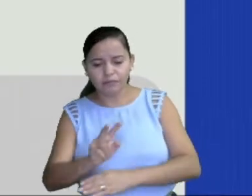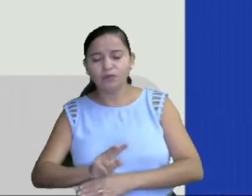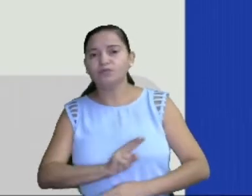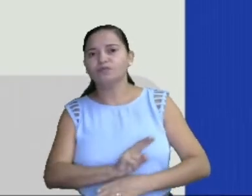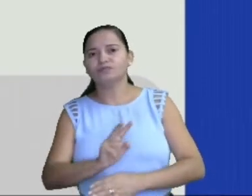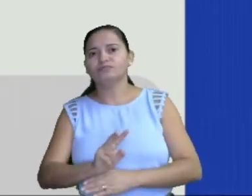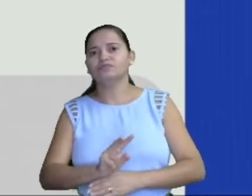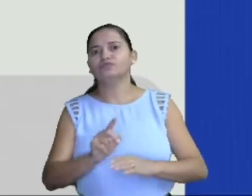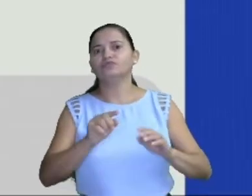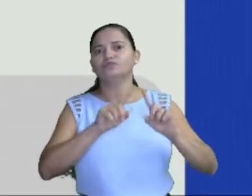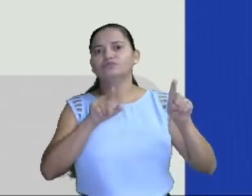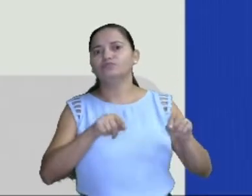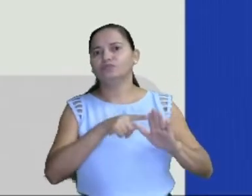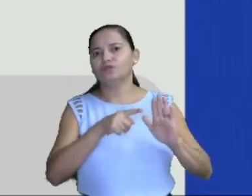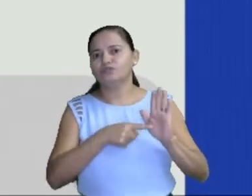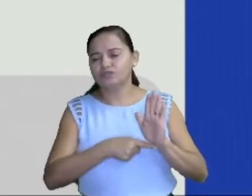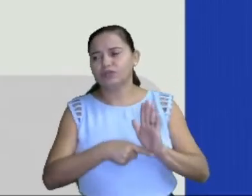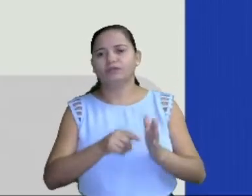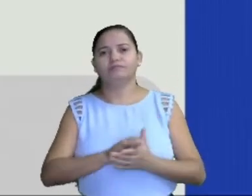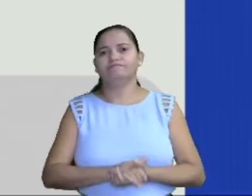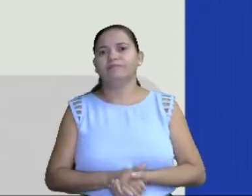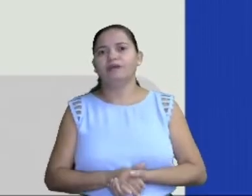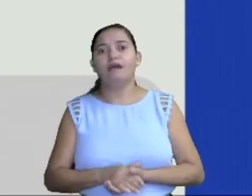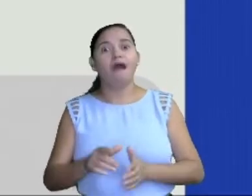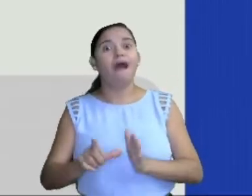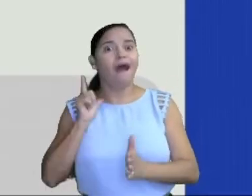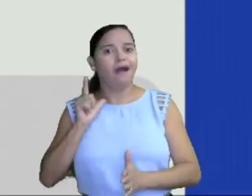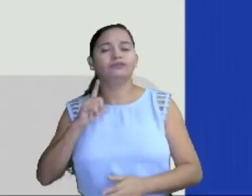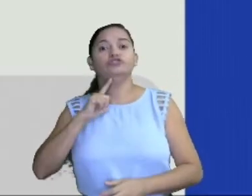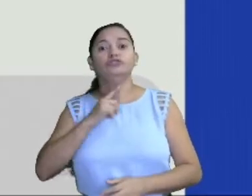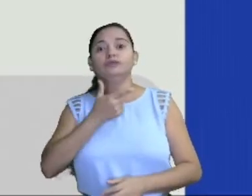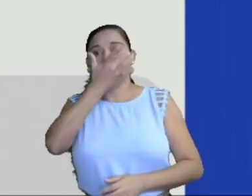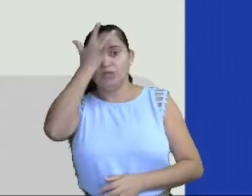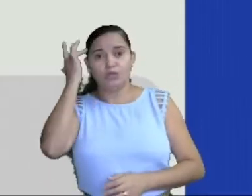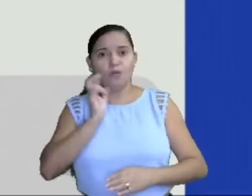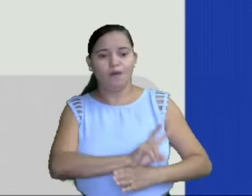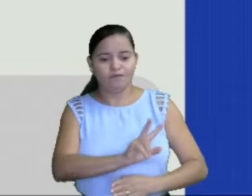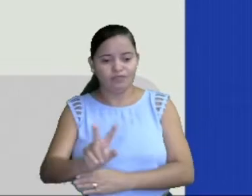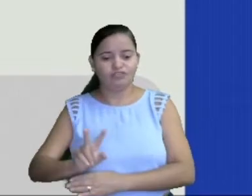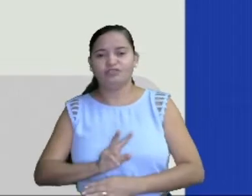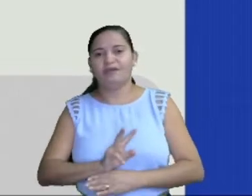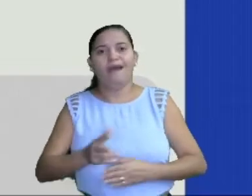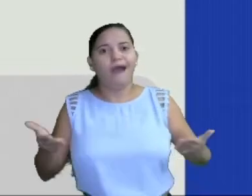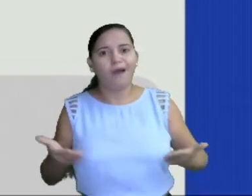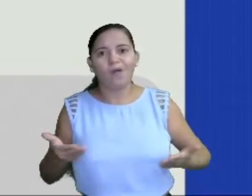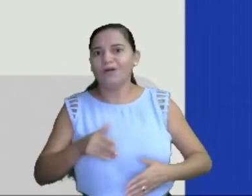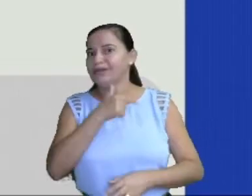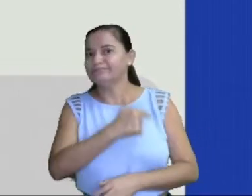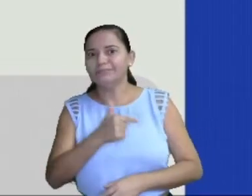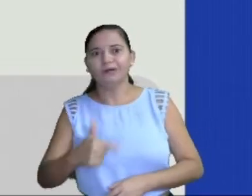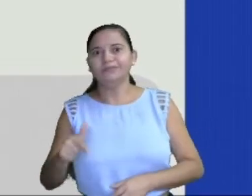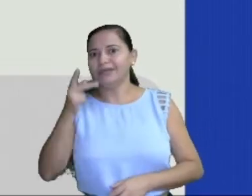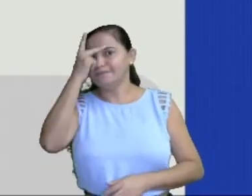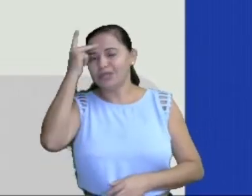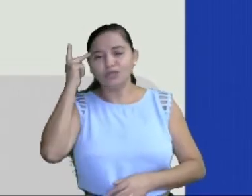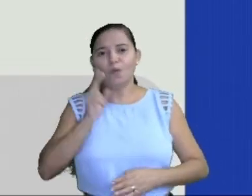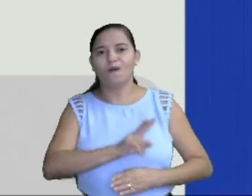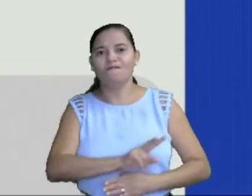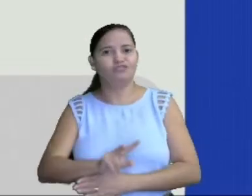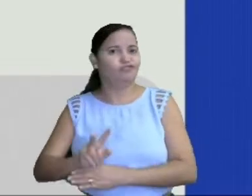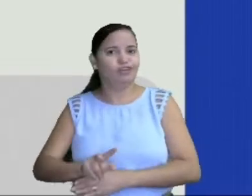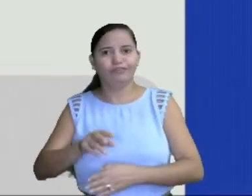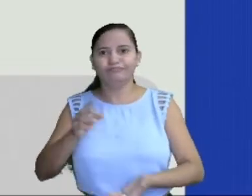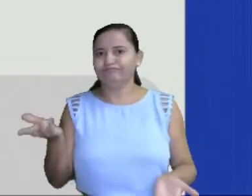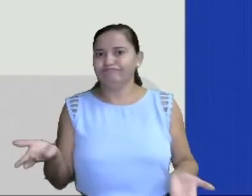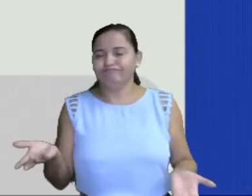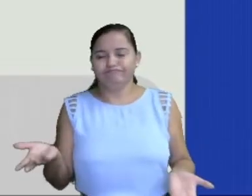um segurança ficando direto aqui. Agora nós estamos sem, não tem ninguém aqui. Então a escola fica à deriva, alvo de novos ações